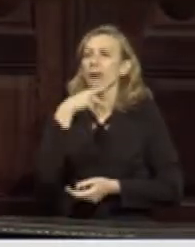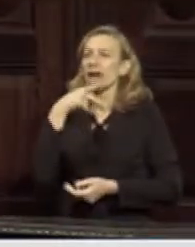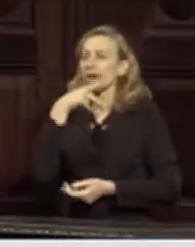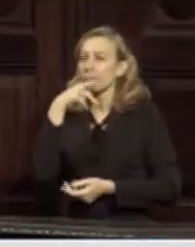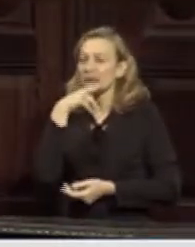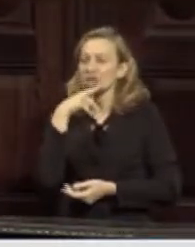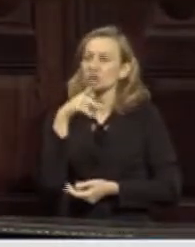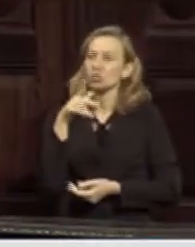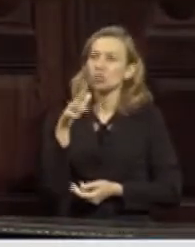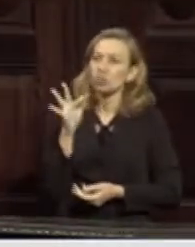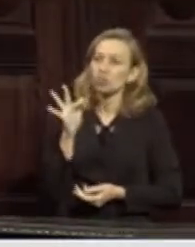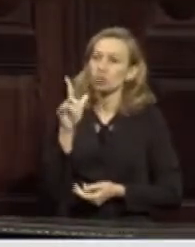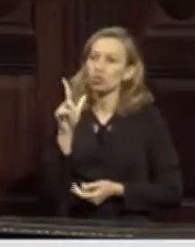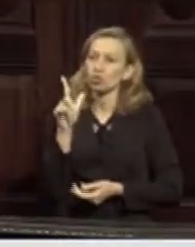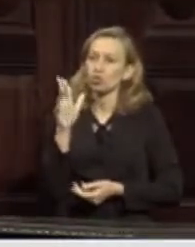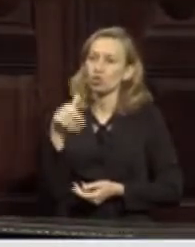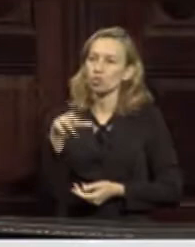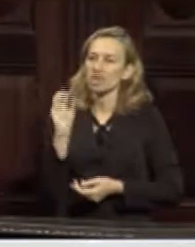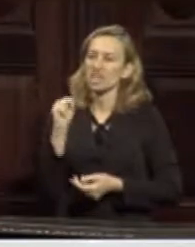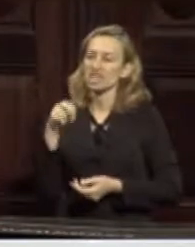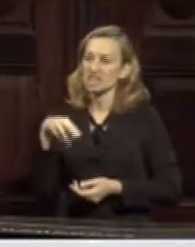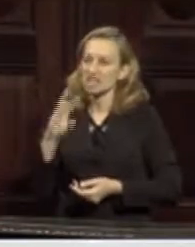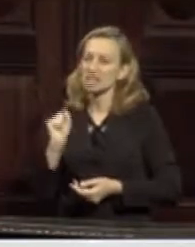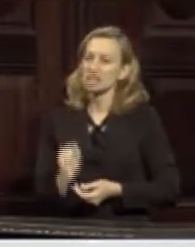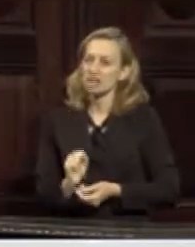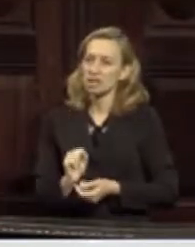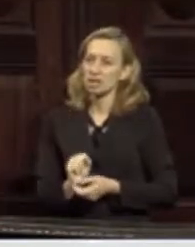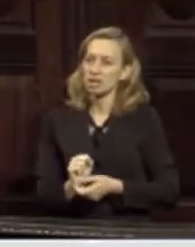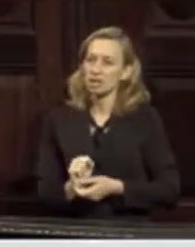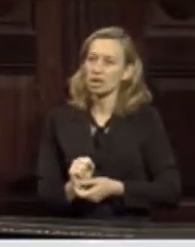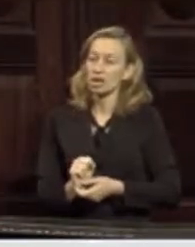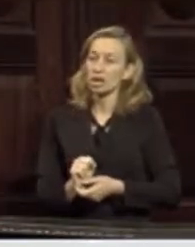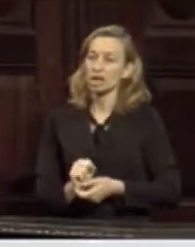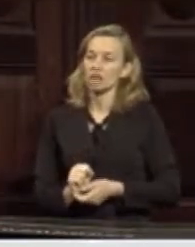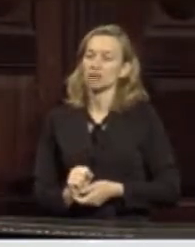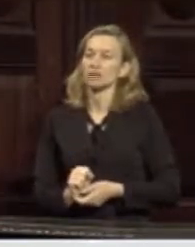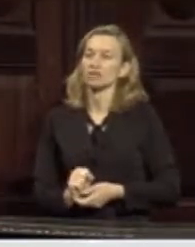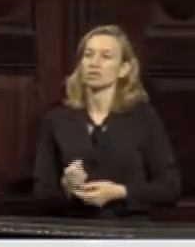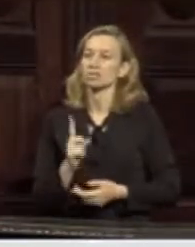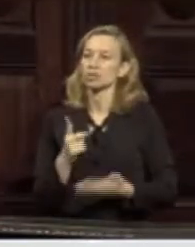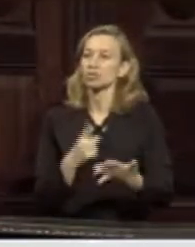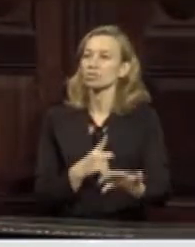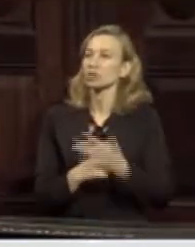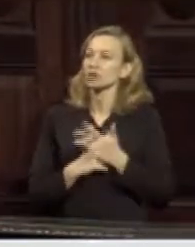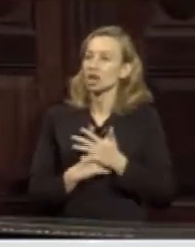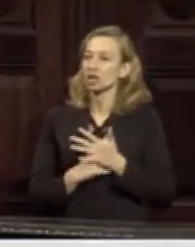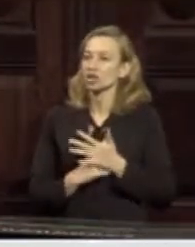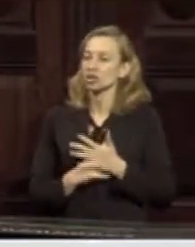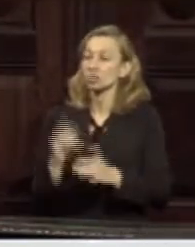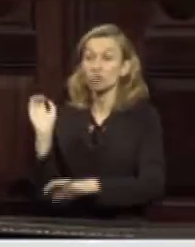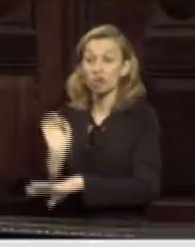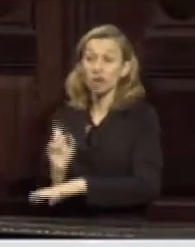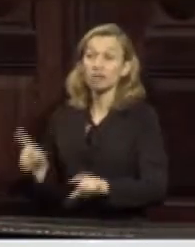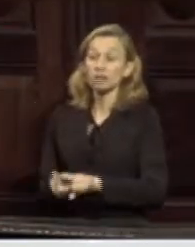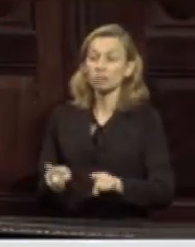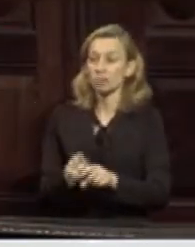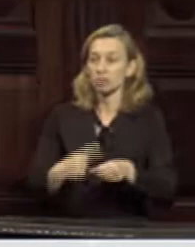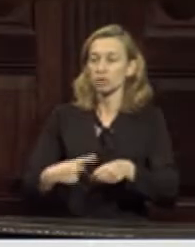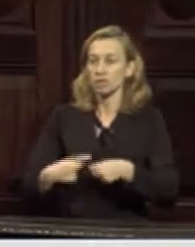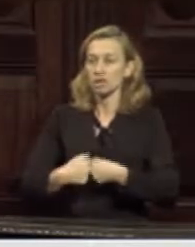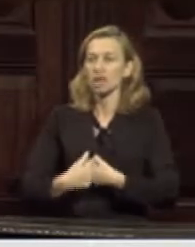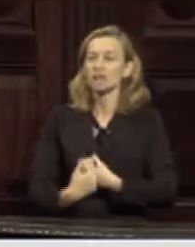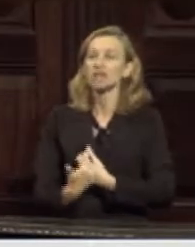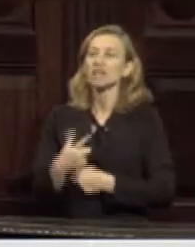que o governo do Estado não defende os interesses do nosso Estado e do nosso município. Nós temos um governo submisso,